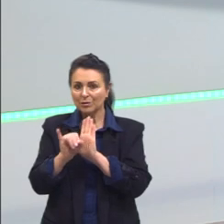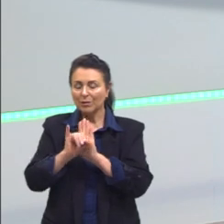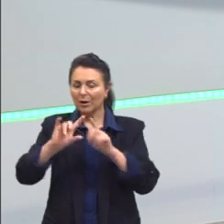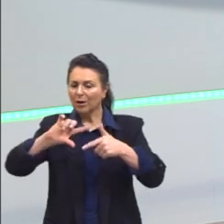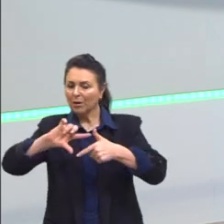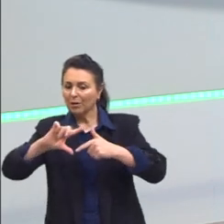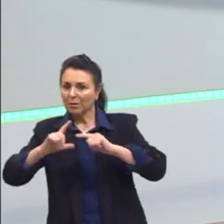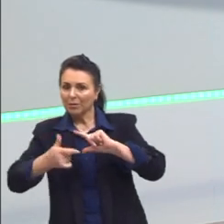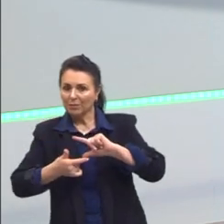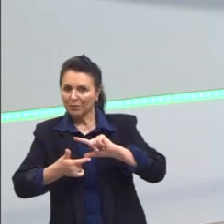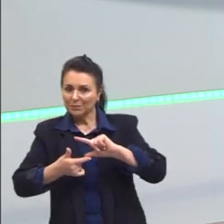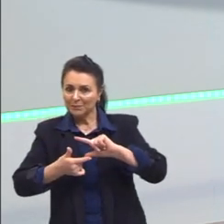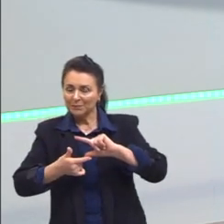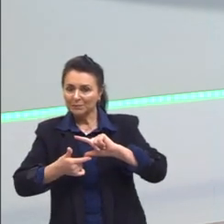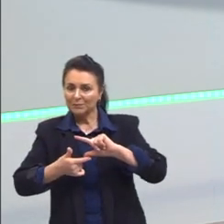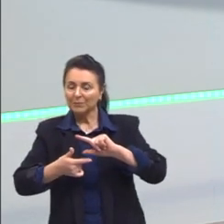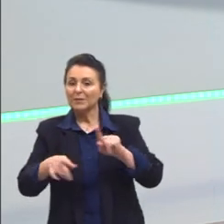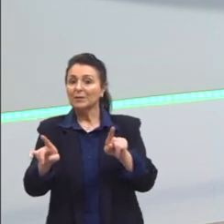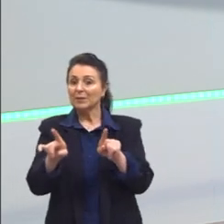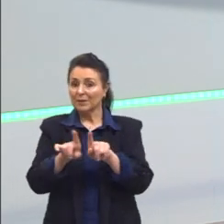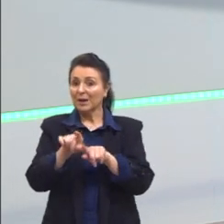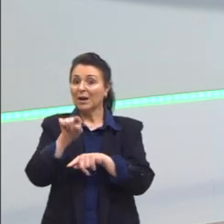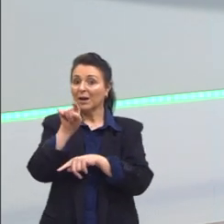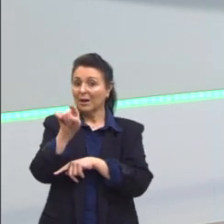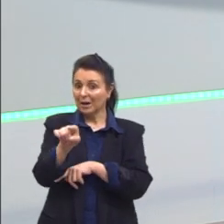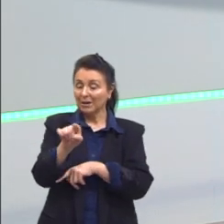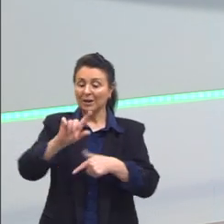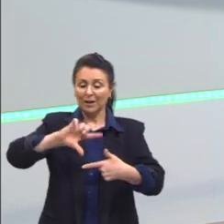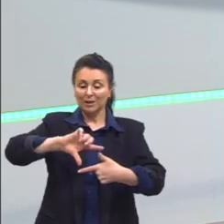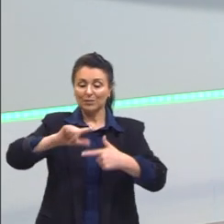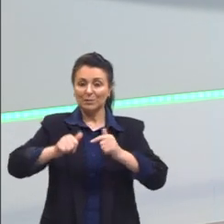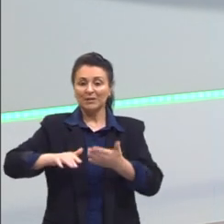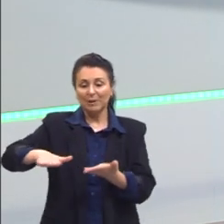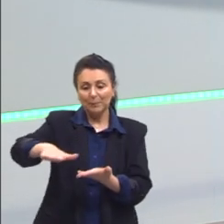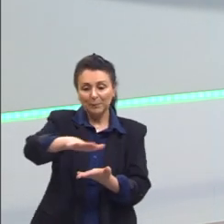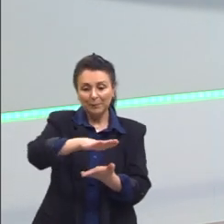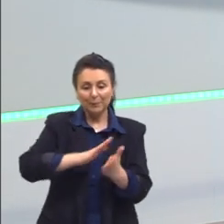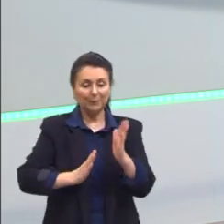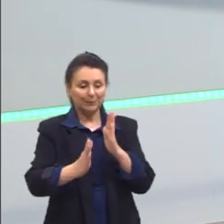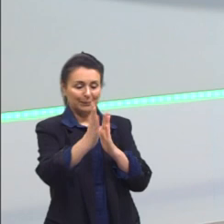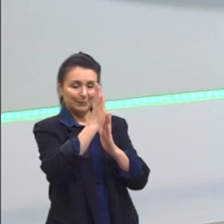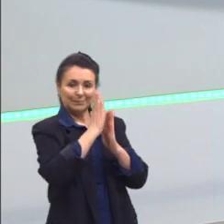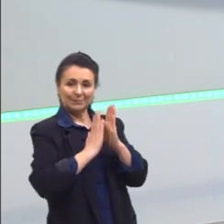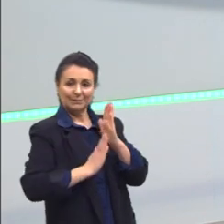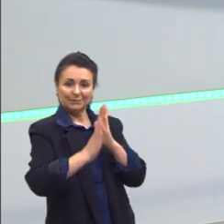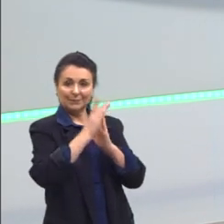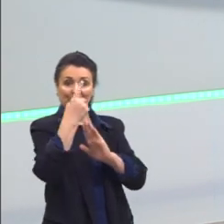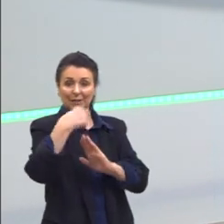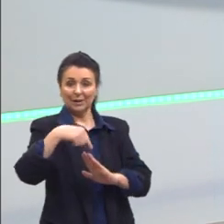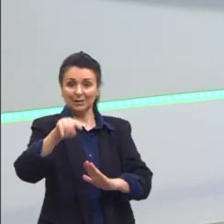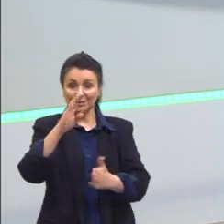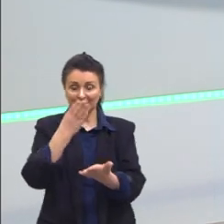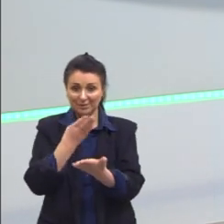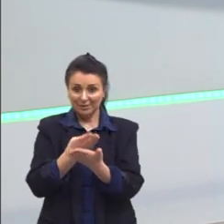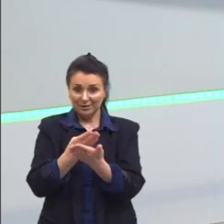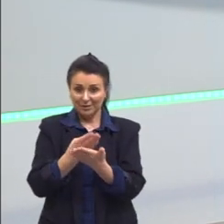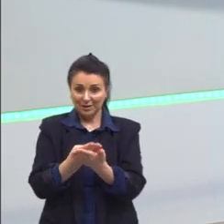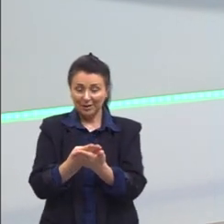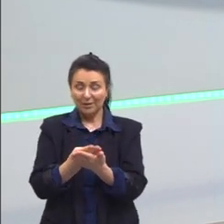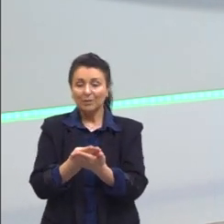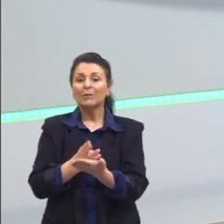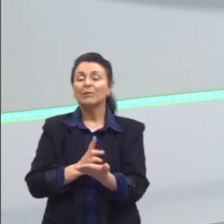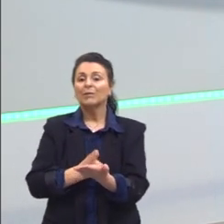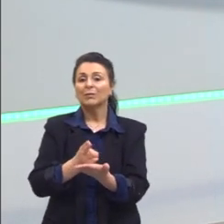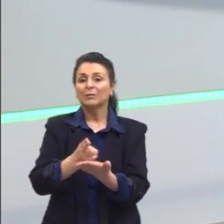alguns formatos ele geométricos inclusive aqui né a nossa geometria plana nas próximas aulas Então nós